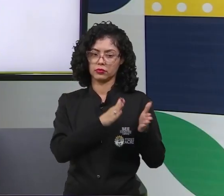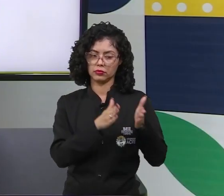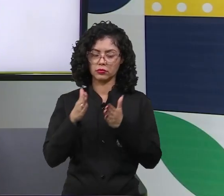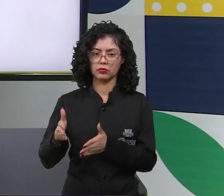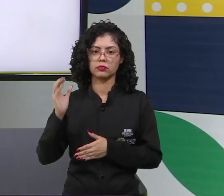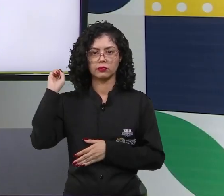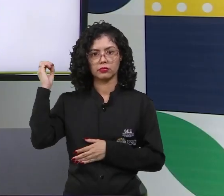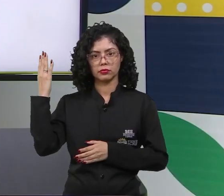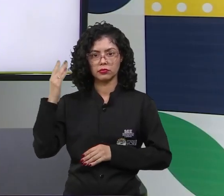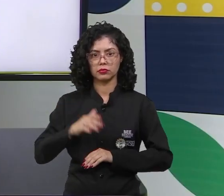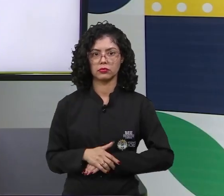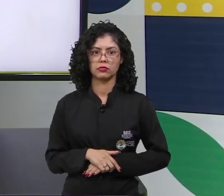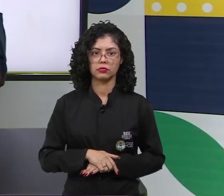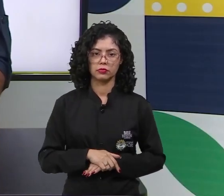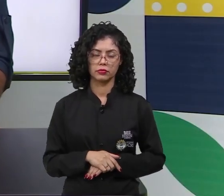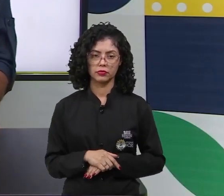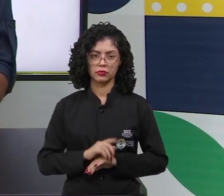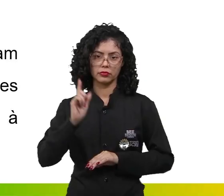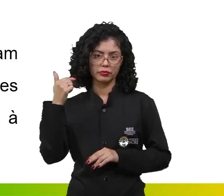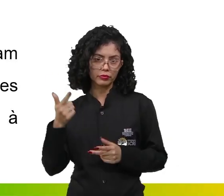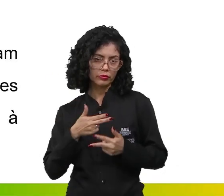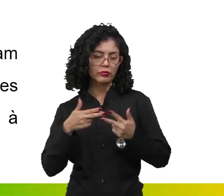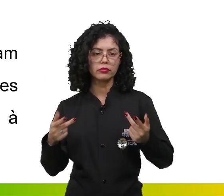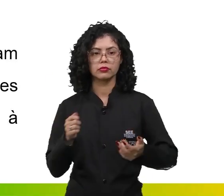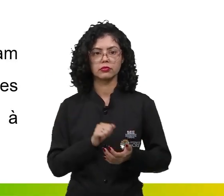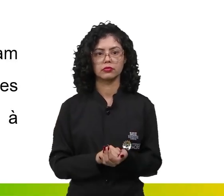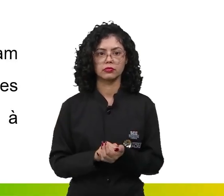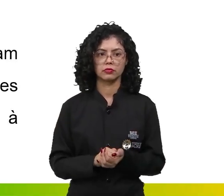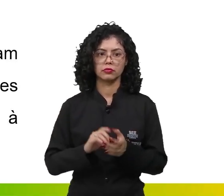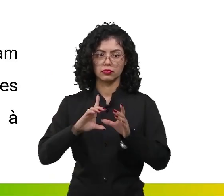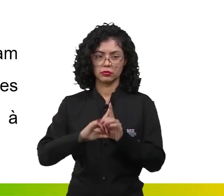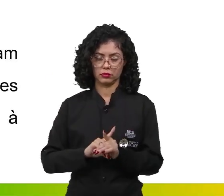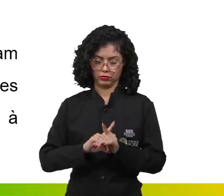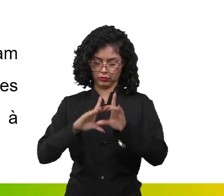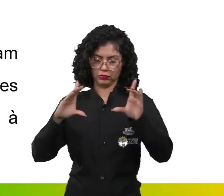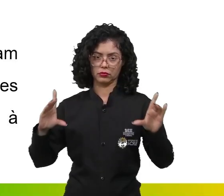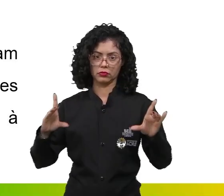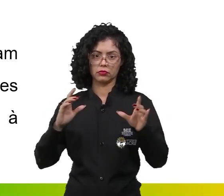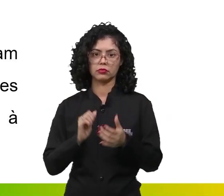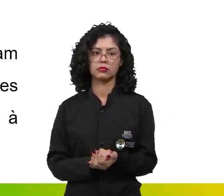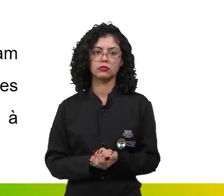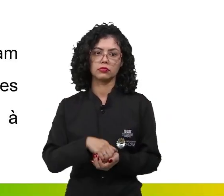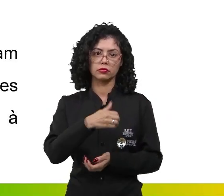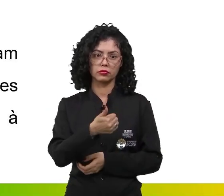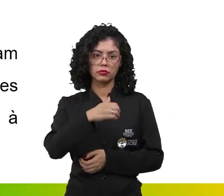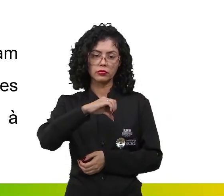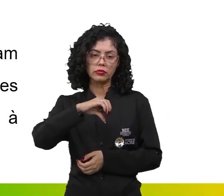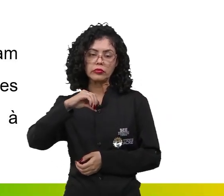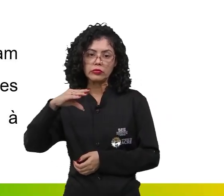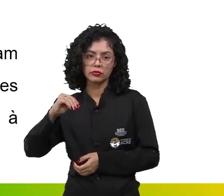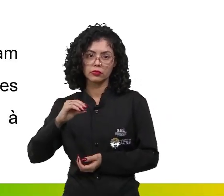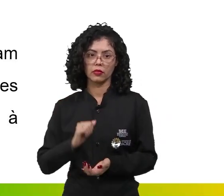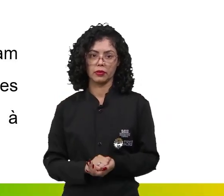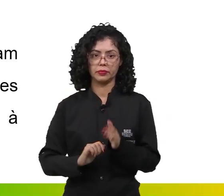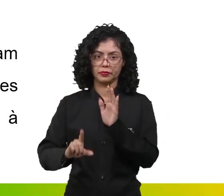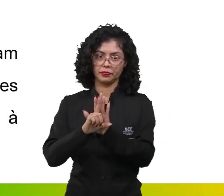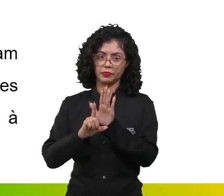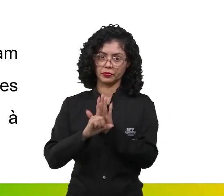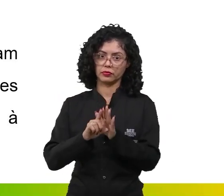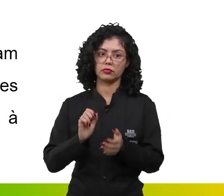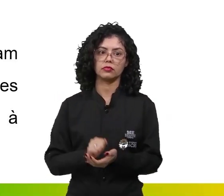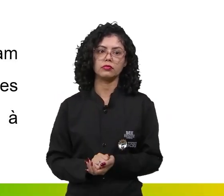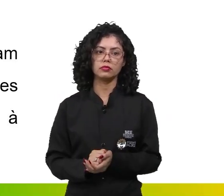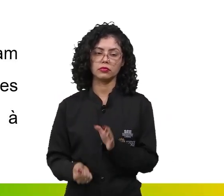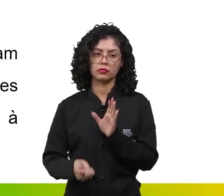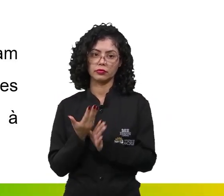que isso ocorre. Outra coisa, a democratização. Em 1990, as leis do